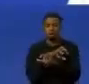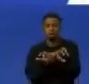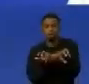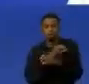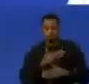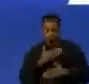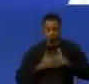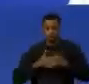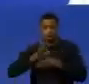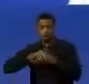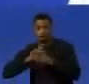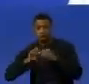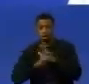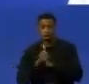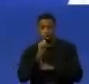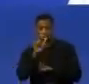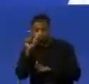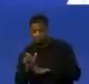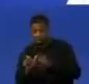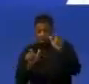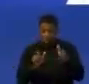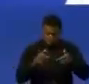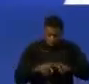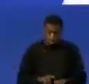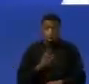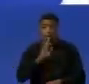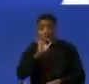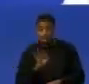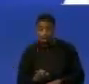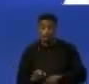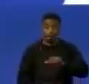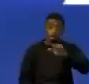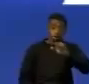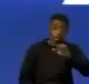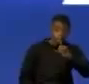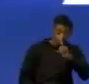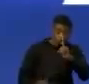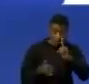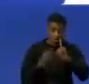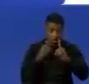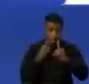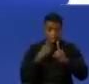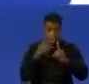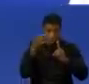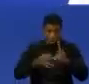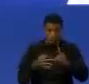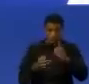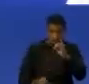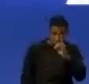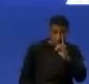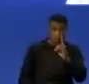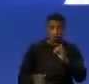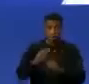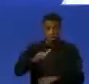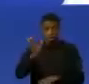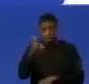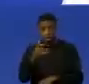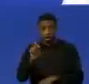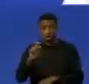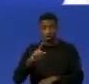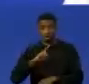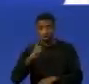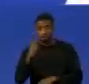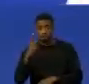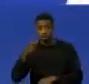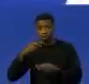entre as gêmeas pode ser explicada pela letra dado, letra D, inativação aleatória de um